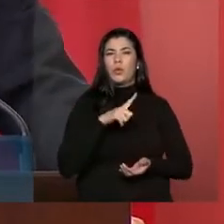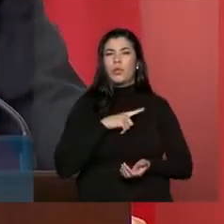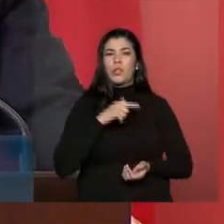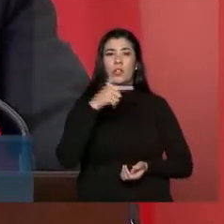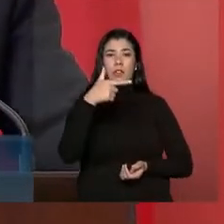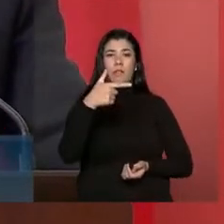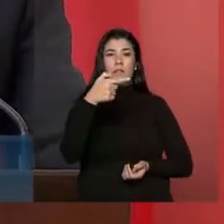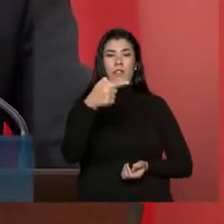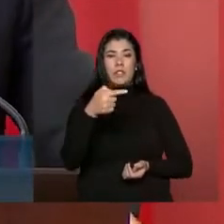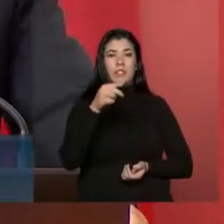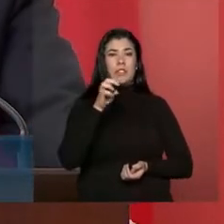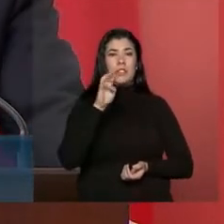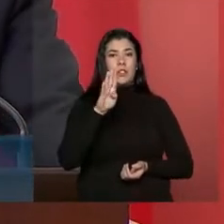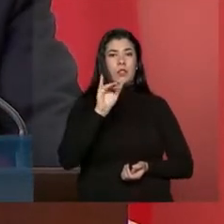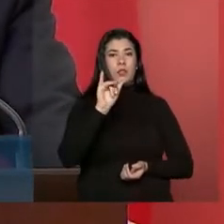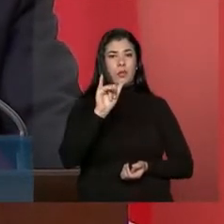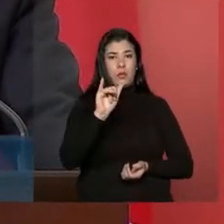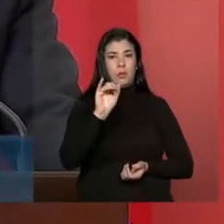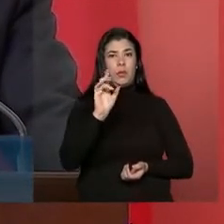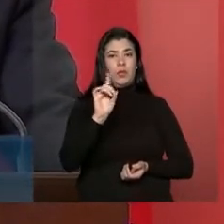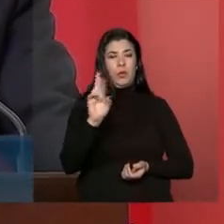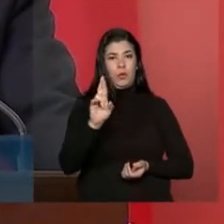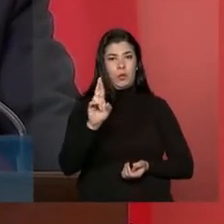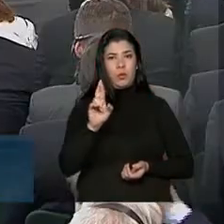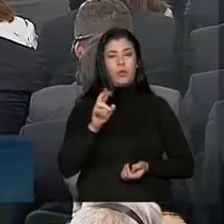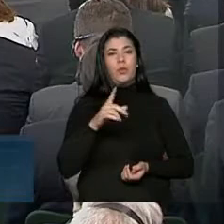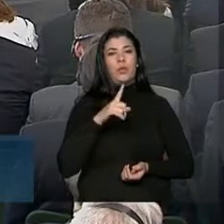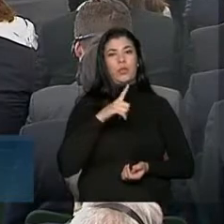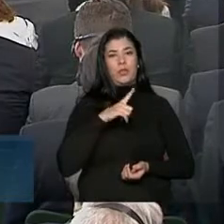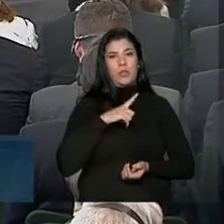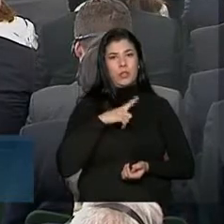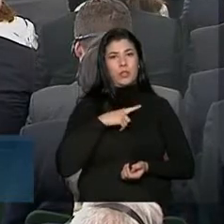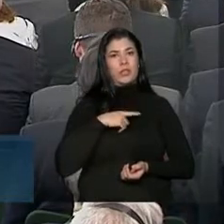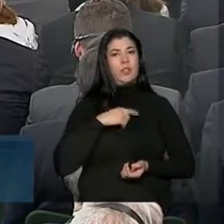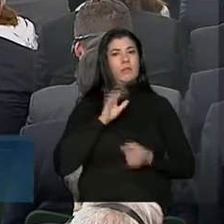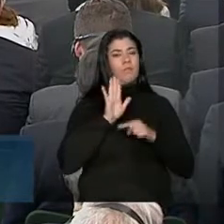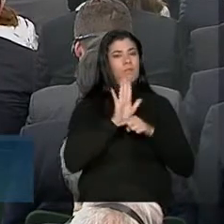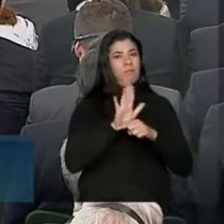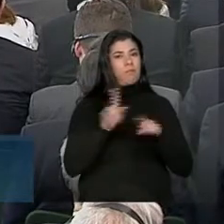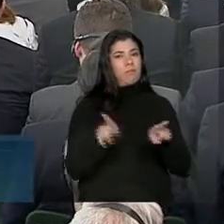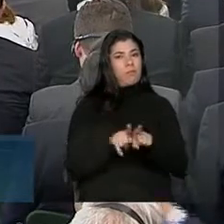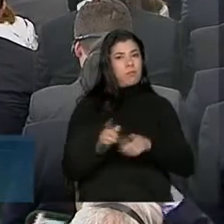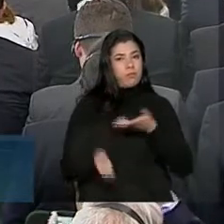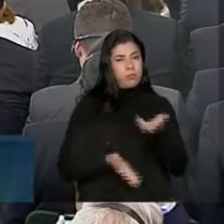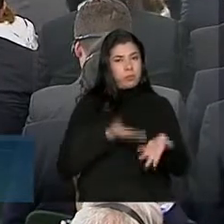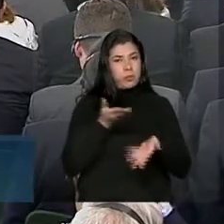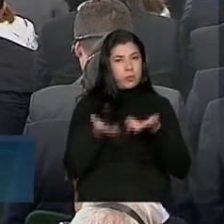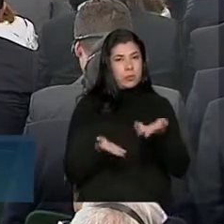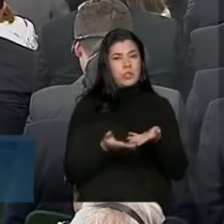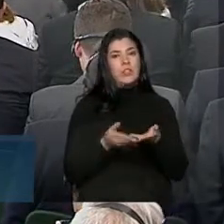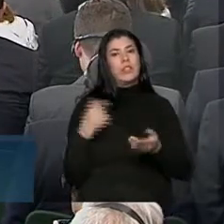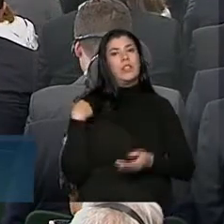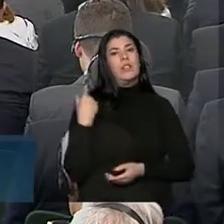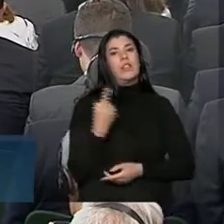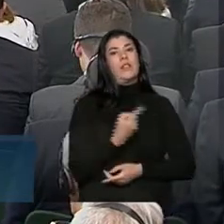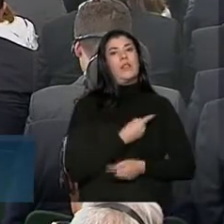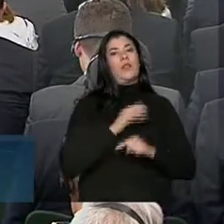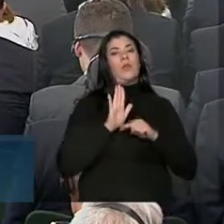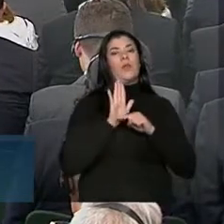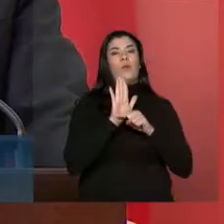bilhões de dólares americanos, não é 15 bilhões. A nossa